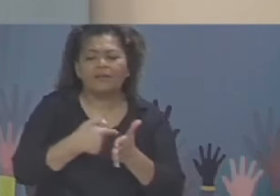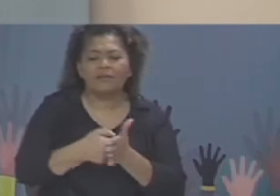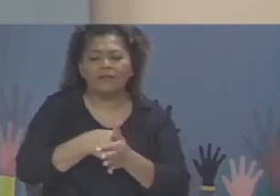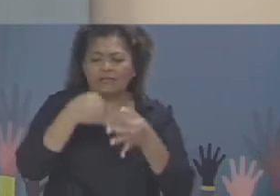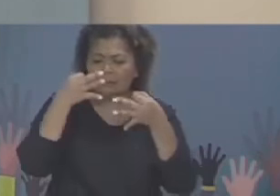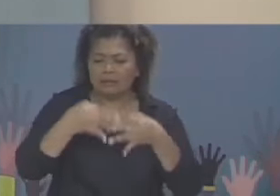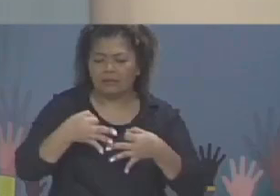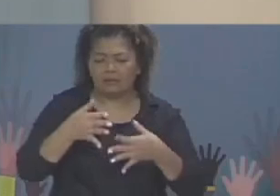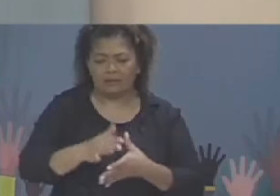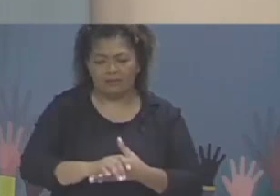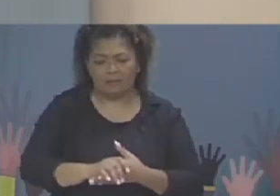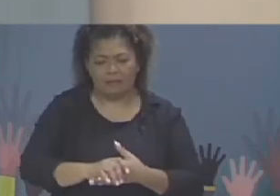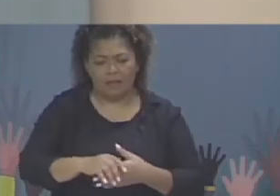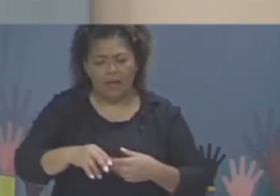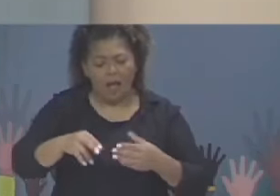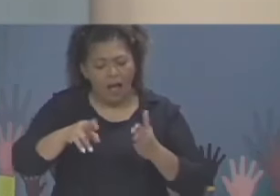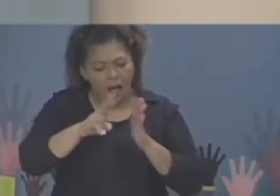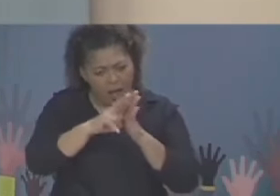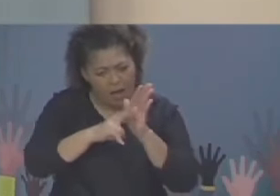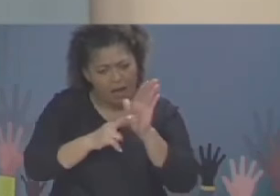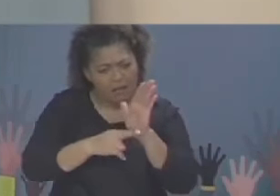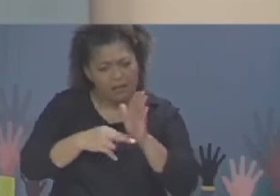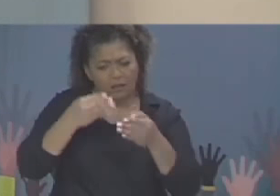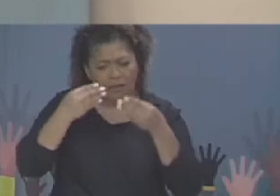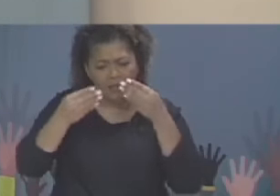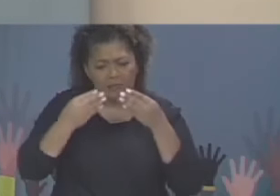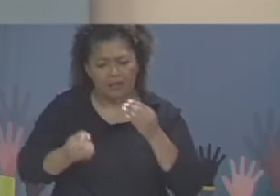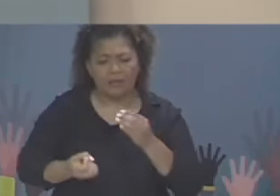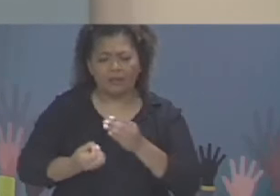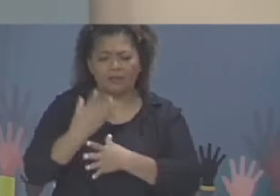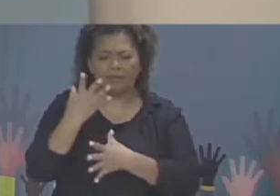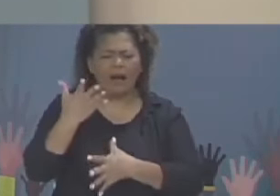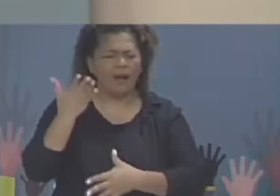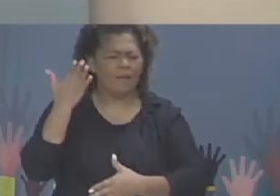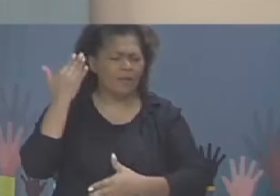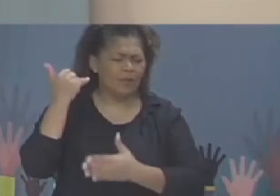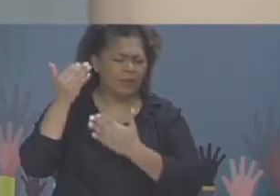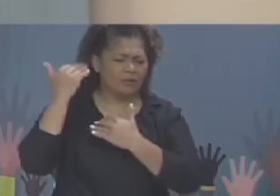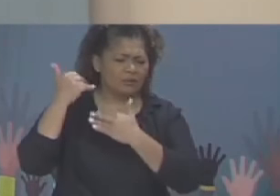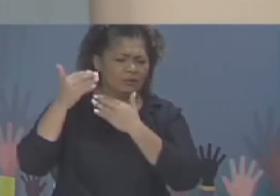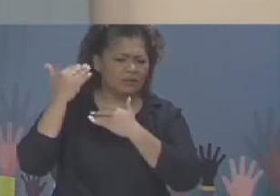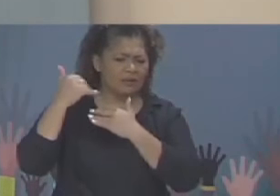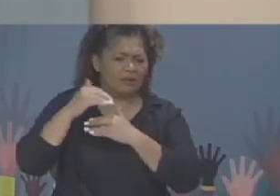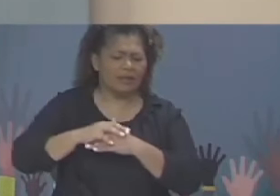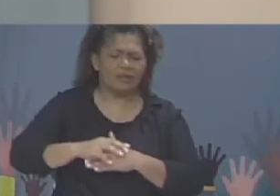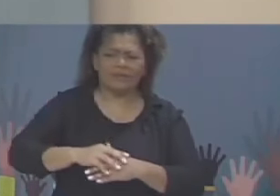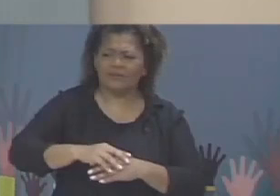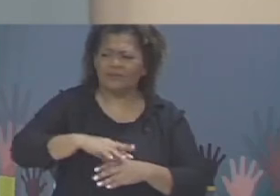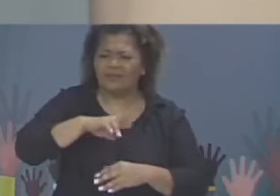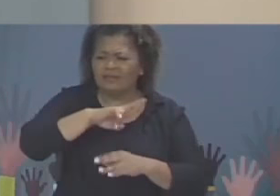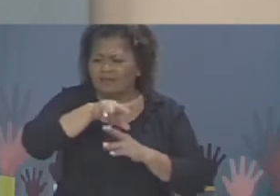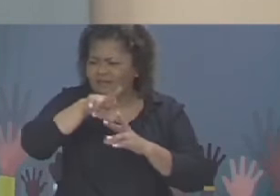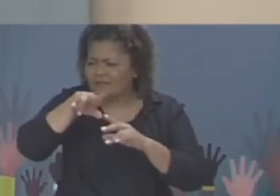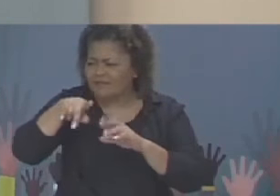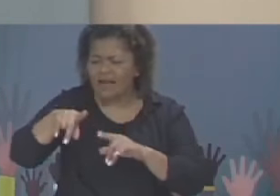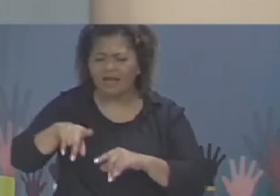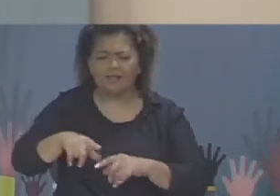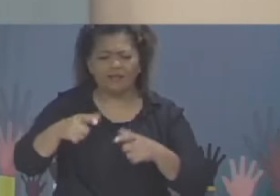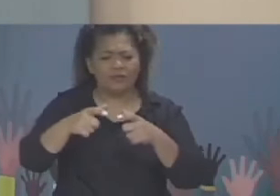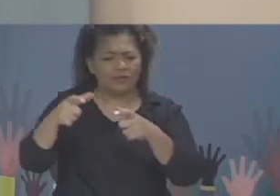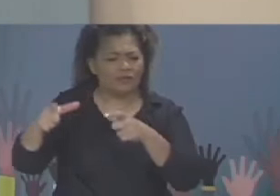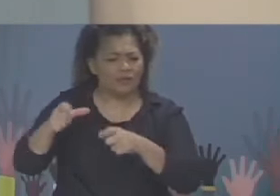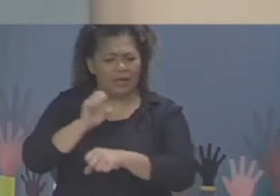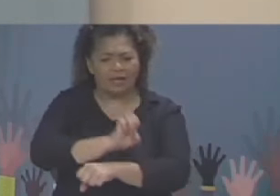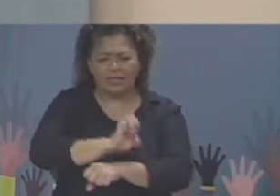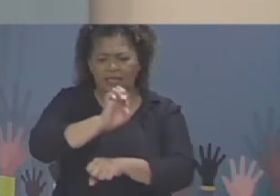Psicologia surgiu há muito tempo com diversos membros espalhados pelo Brasil. Nós acreditamos que é possível fazer